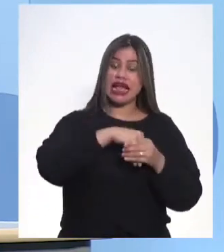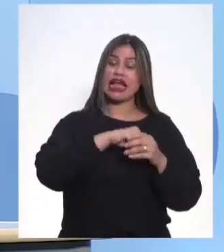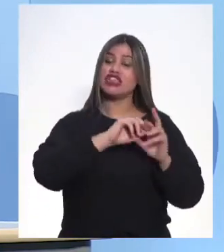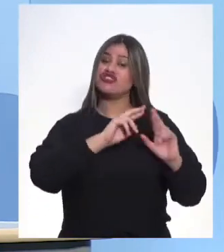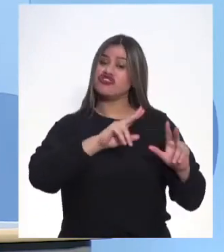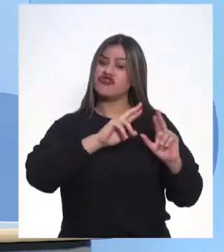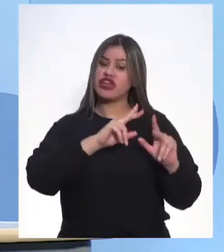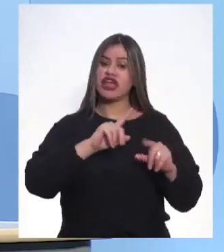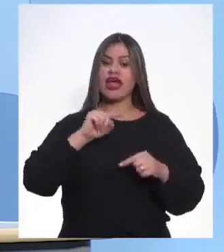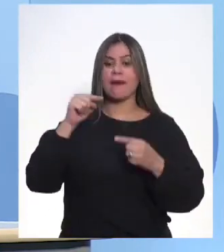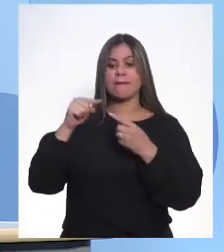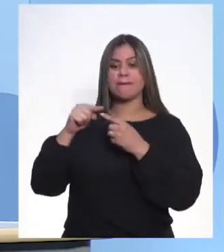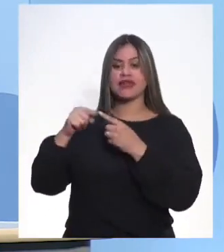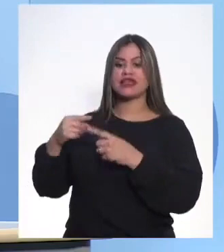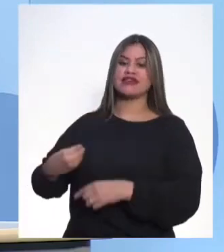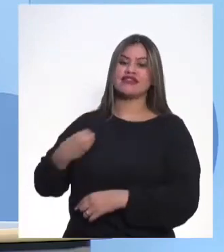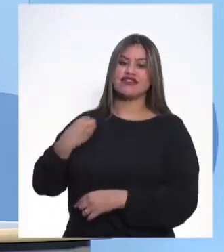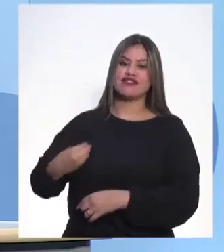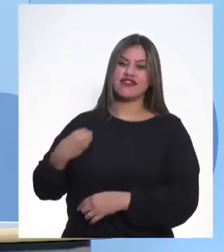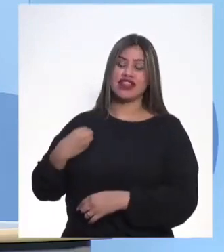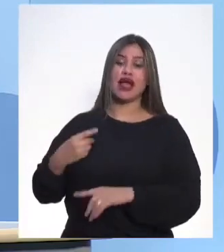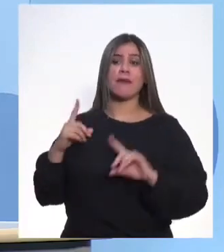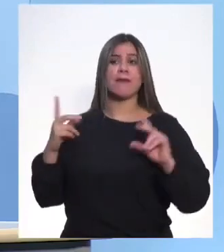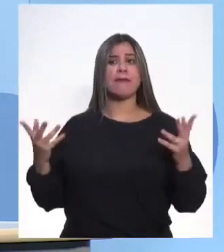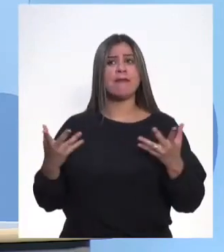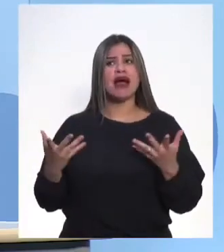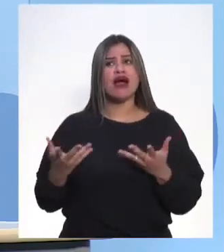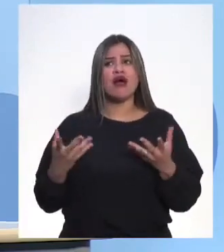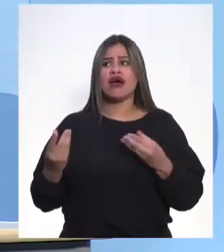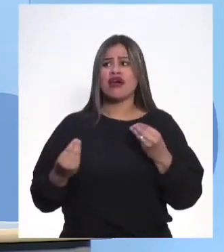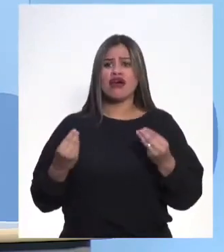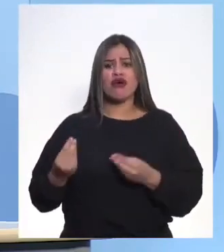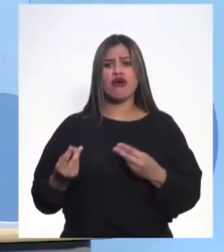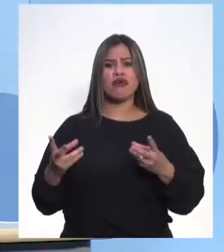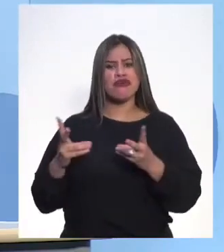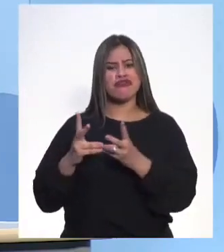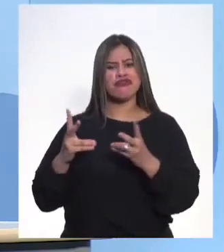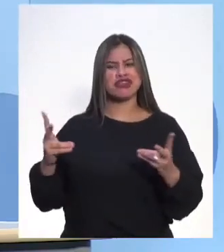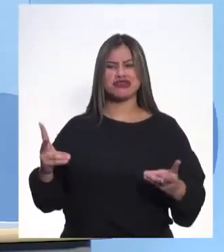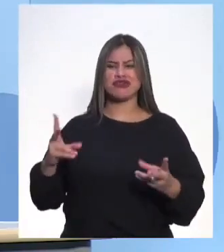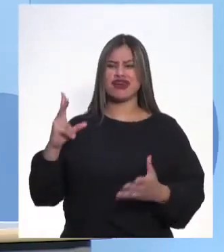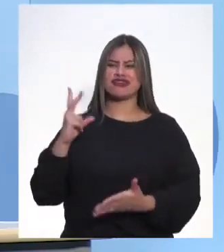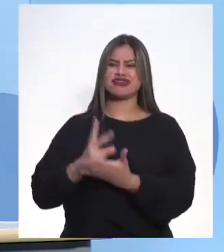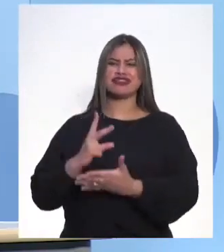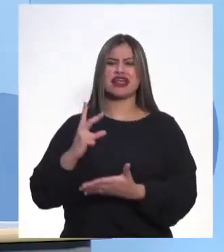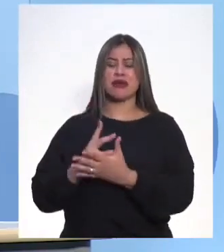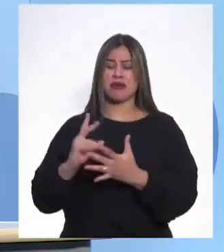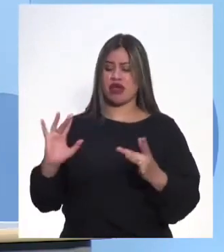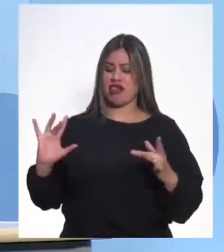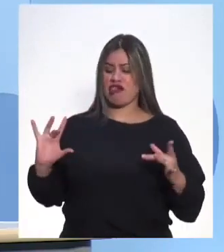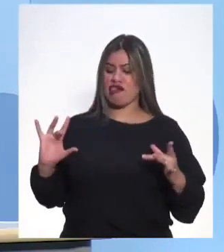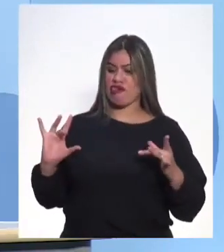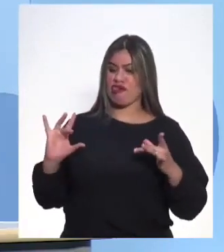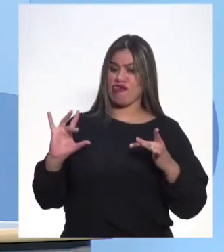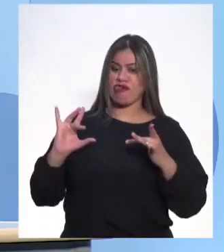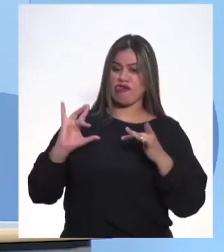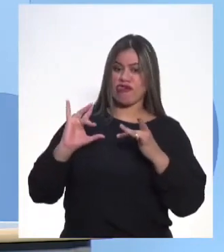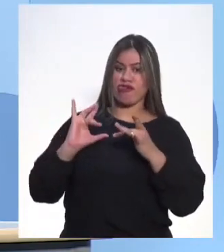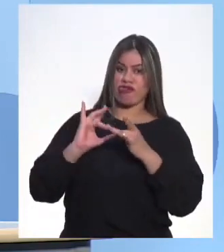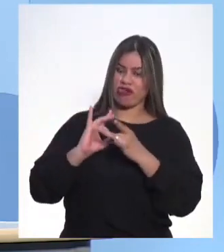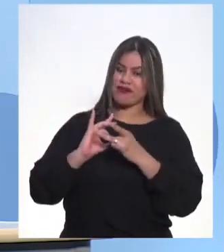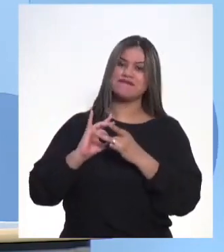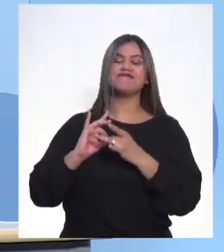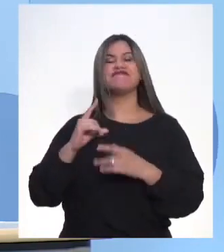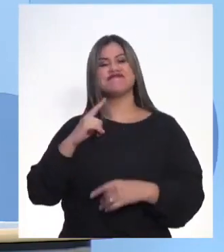momento em que o virtual se tornou tão real, a gente já começa a perceber como que esses dois campos estão se aproximando também. E